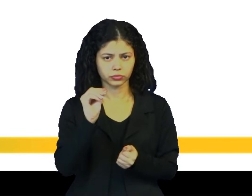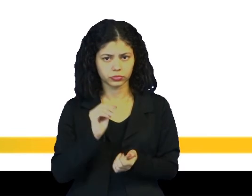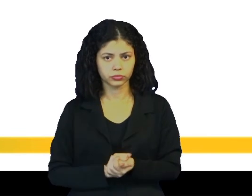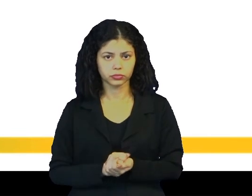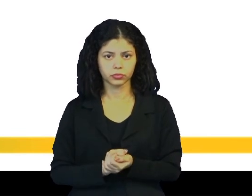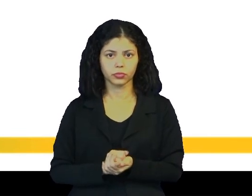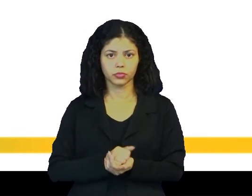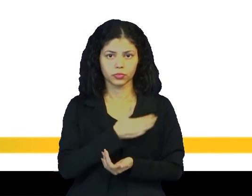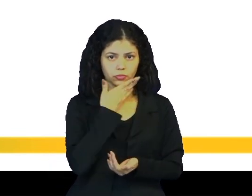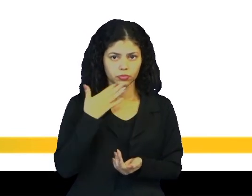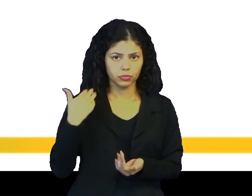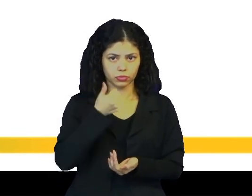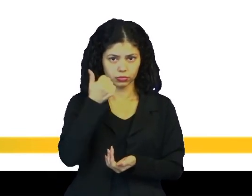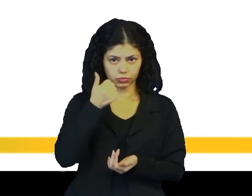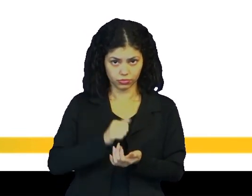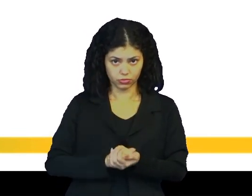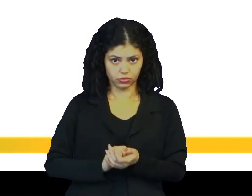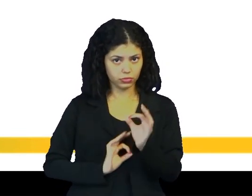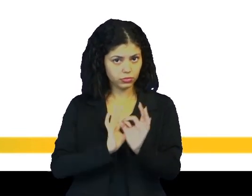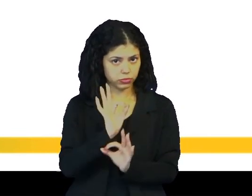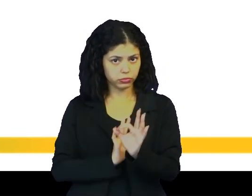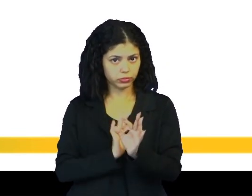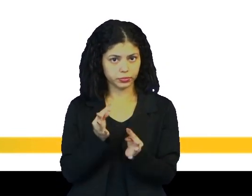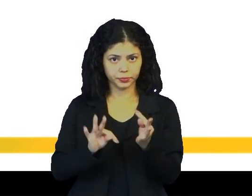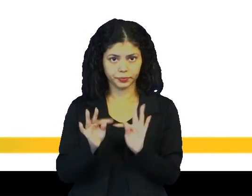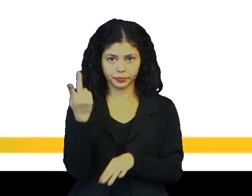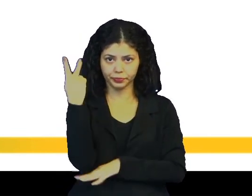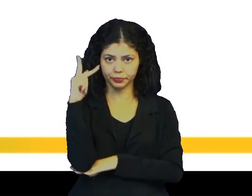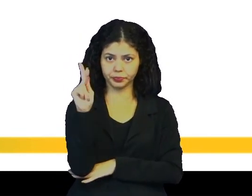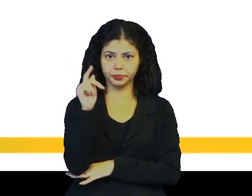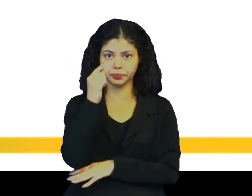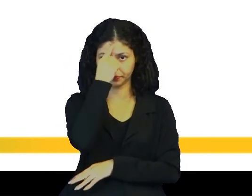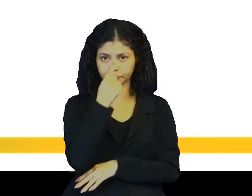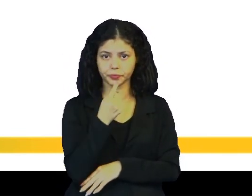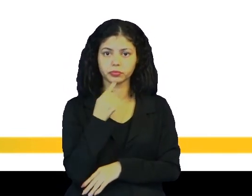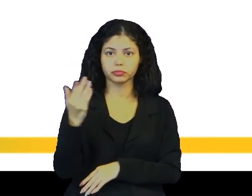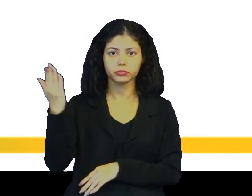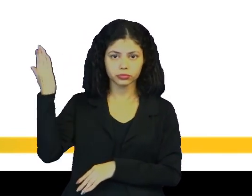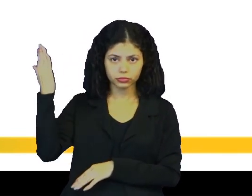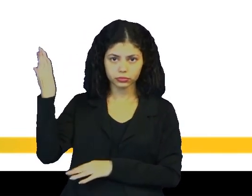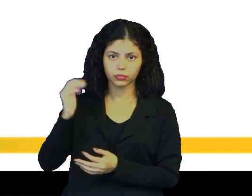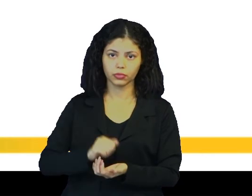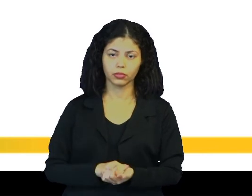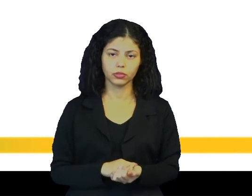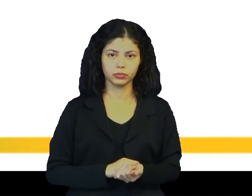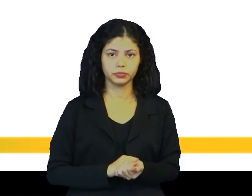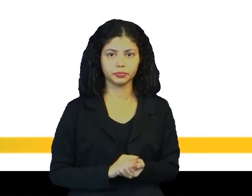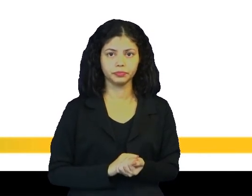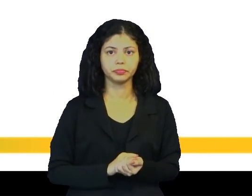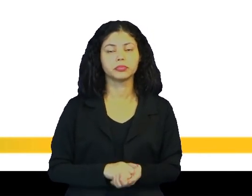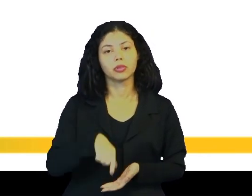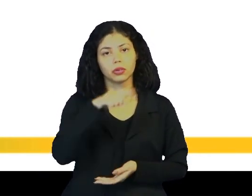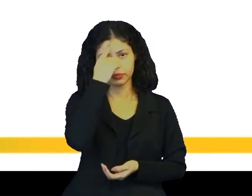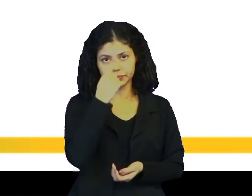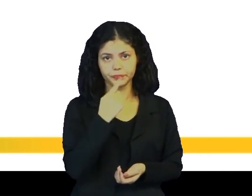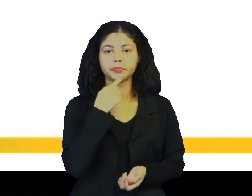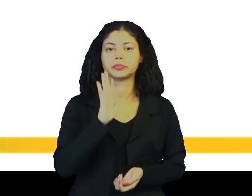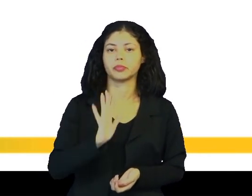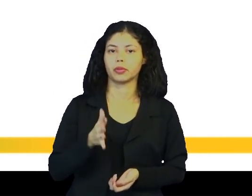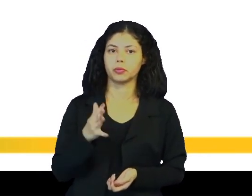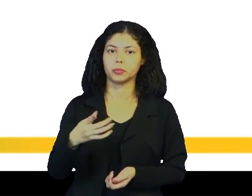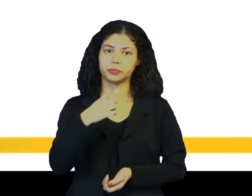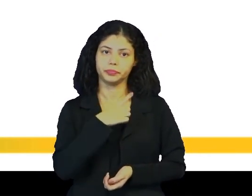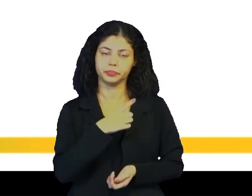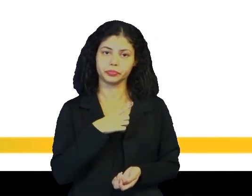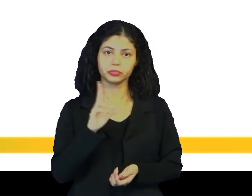mais suave e sofisticado nesse período. Olha só a imagem, o que ela retrata. Essa imagem aqui, e